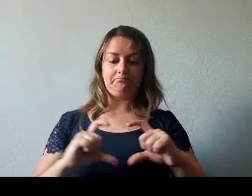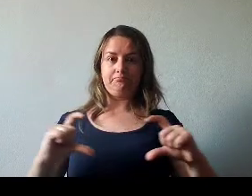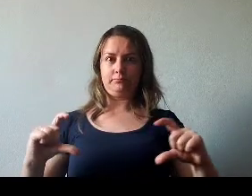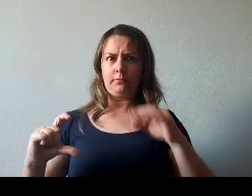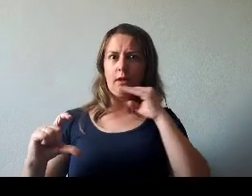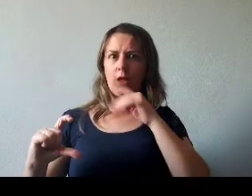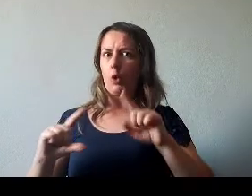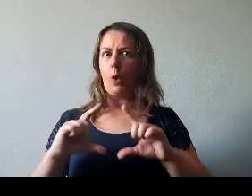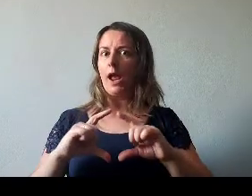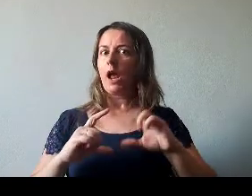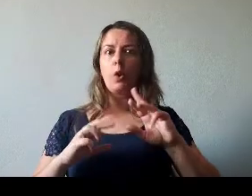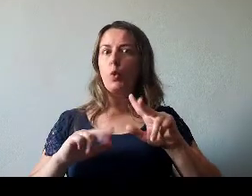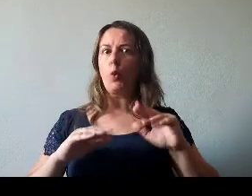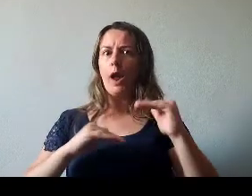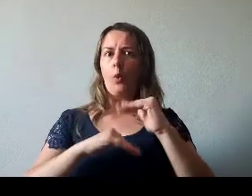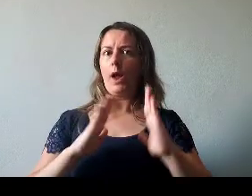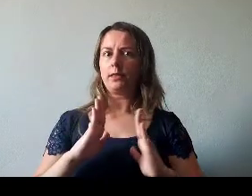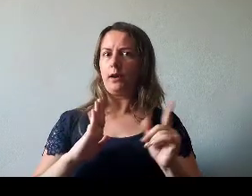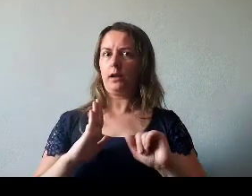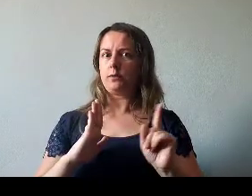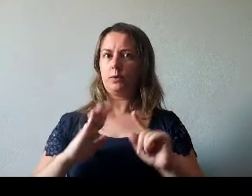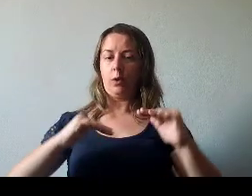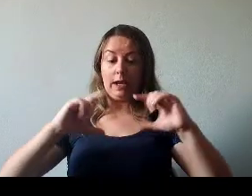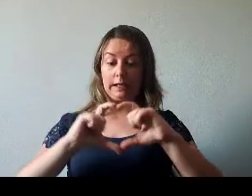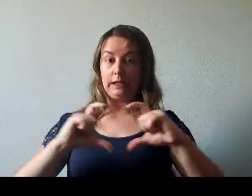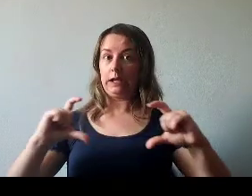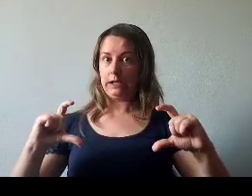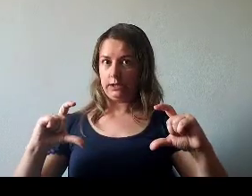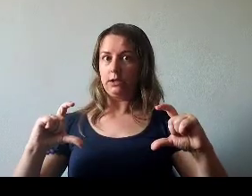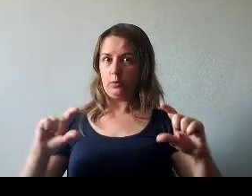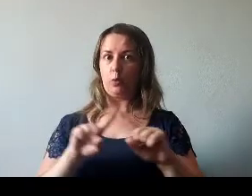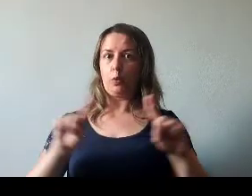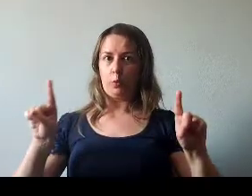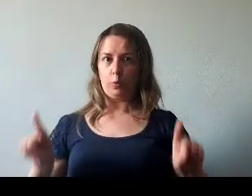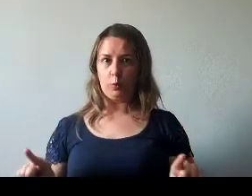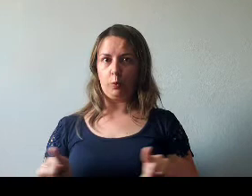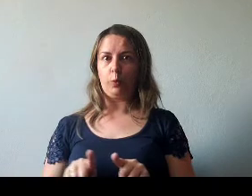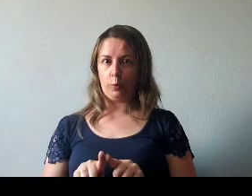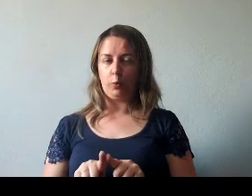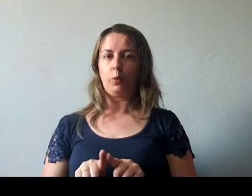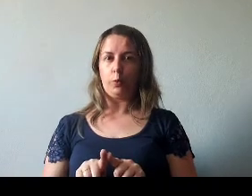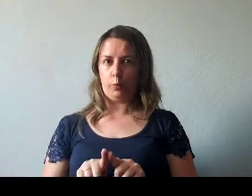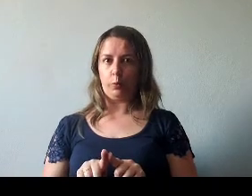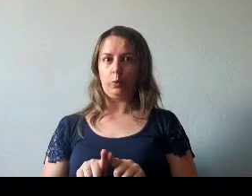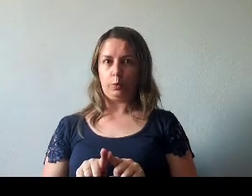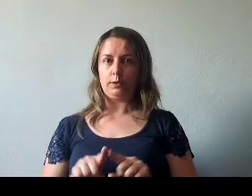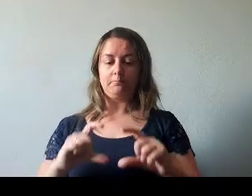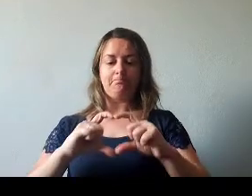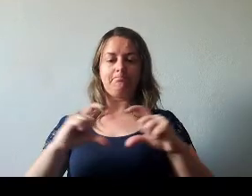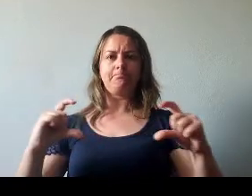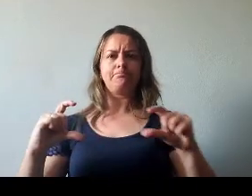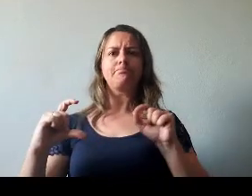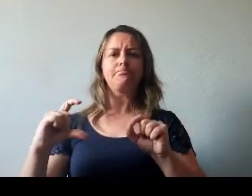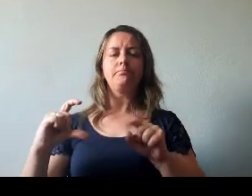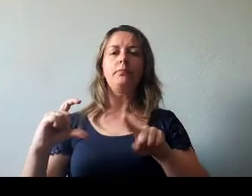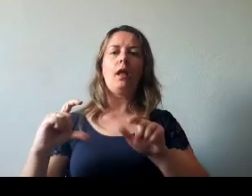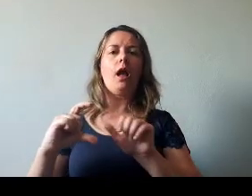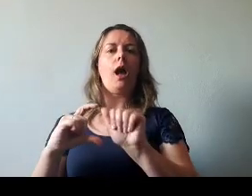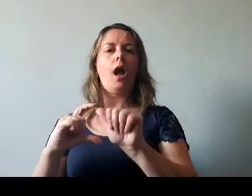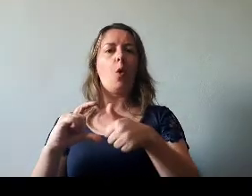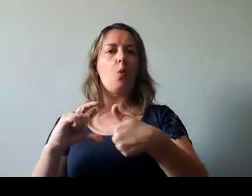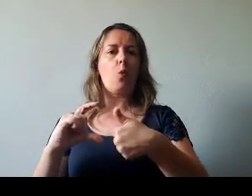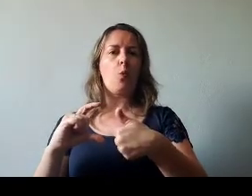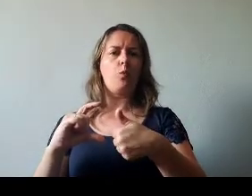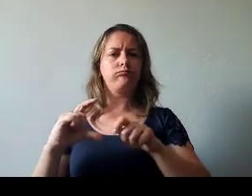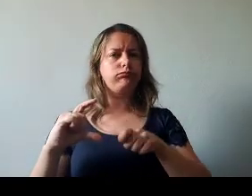gente? Quadrado tem lados iguais, é retângulo. Então, vou fazer a área do retângulo, que eu estou chamando de A1, e também